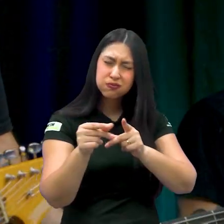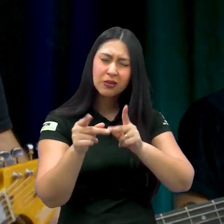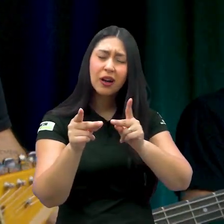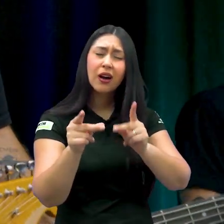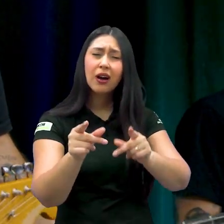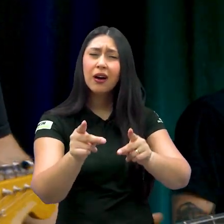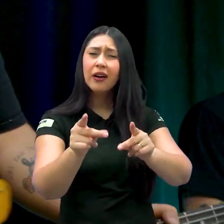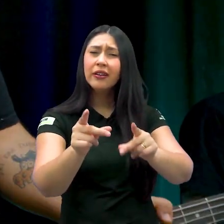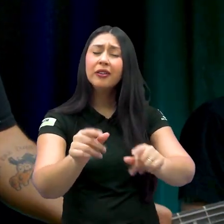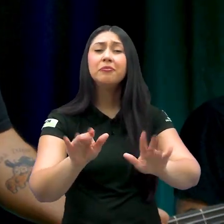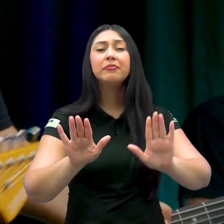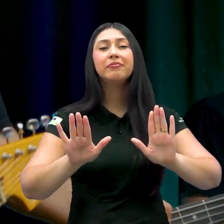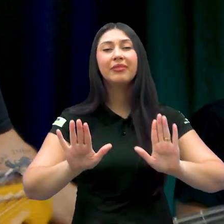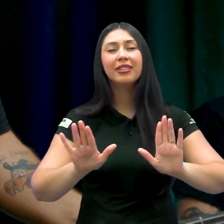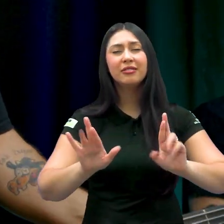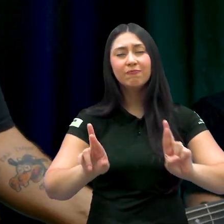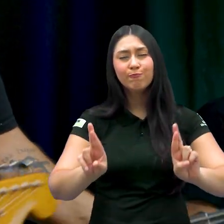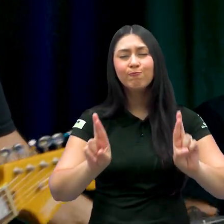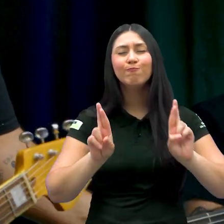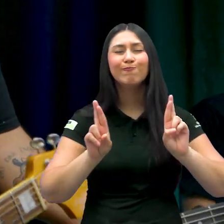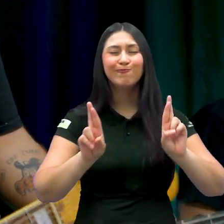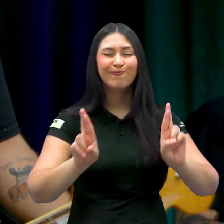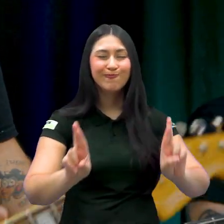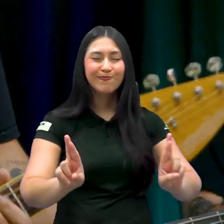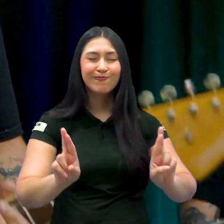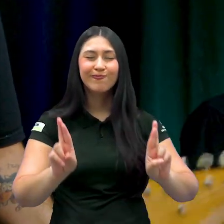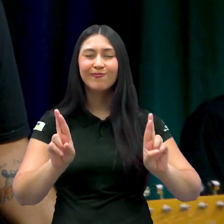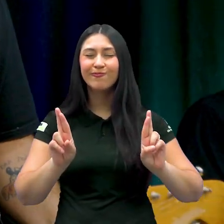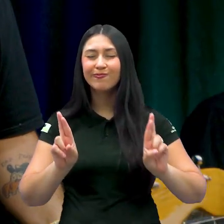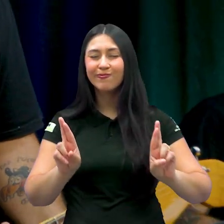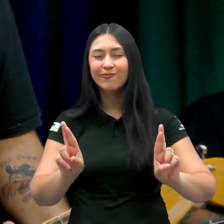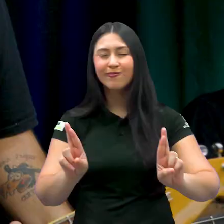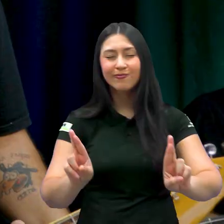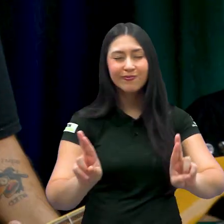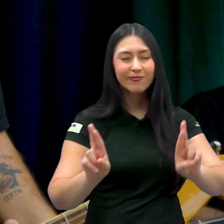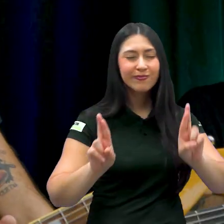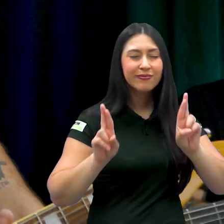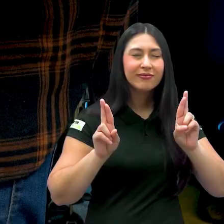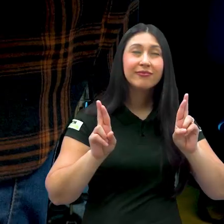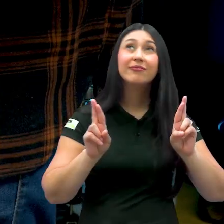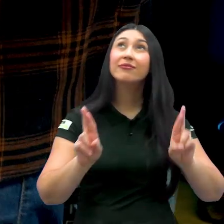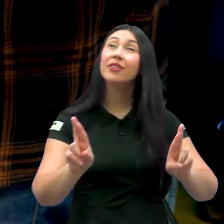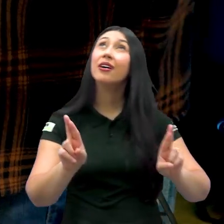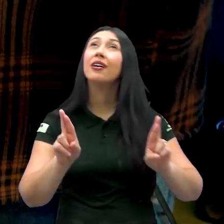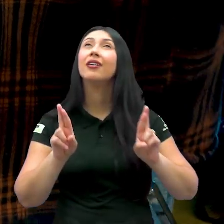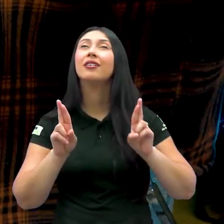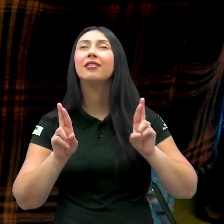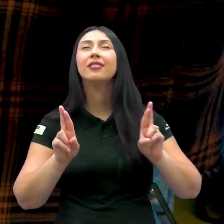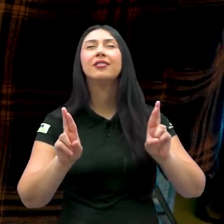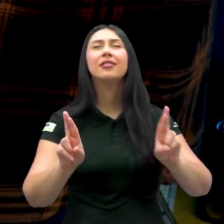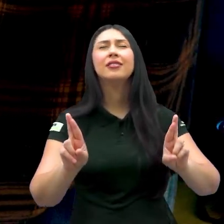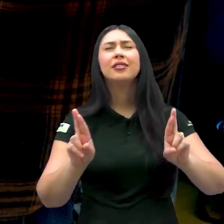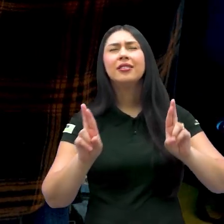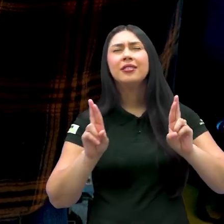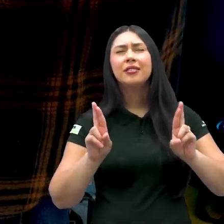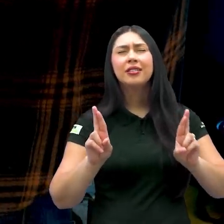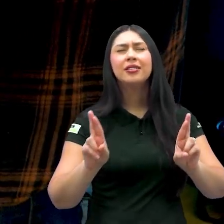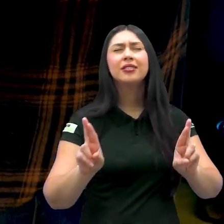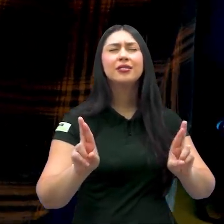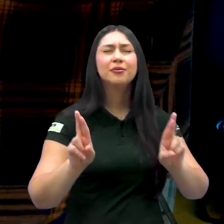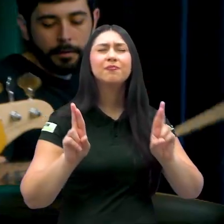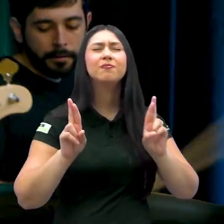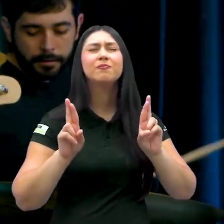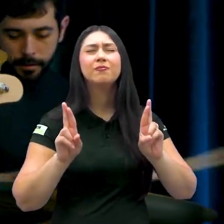mas vemos a luz. mas vemos